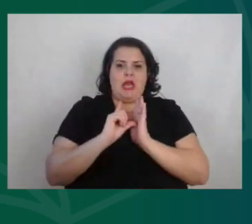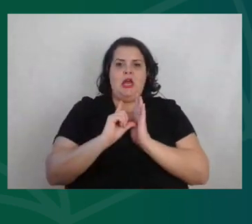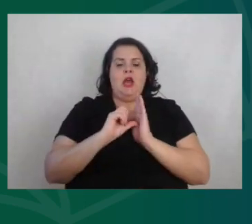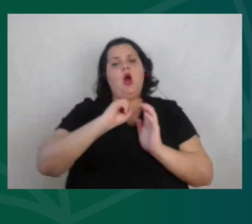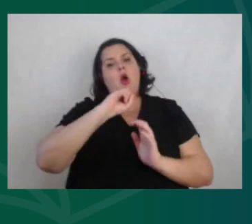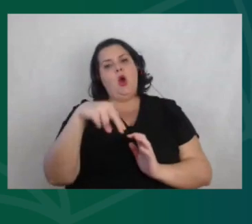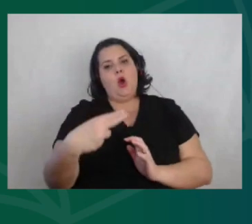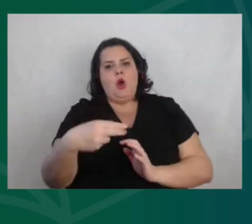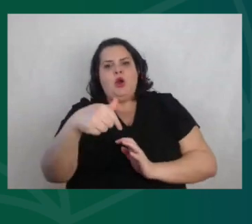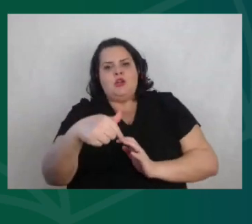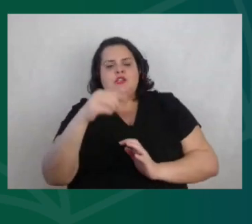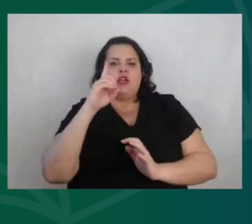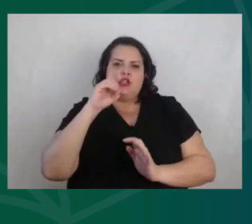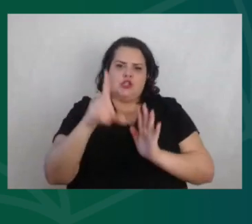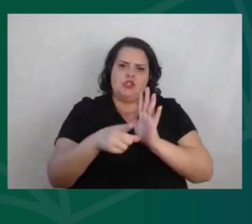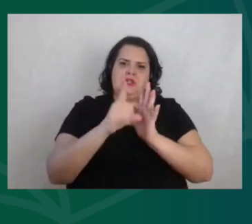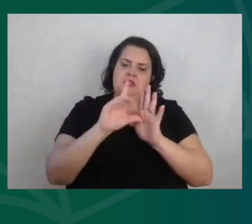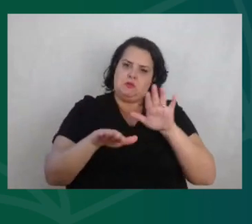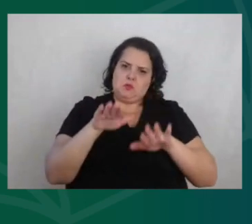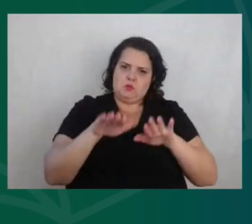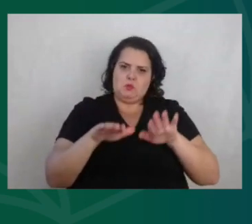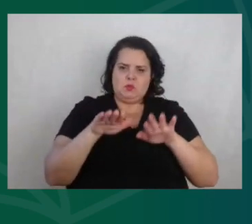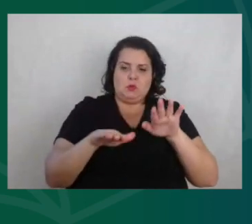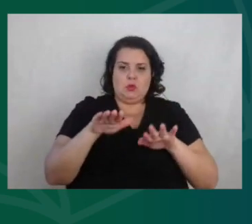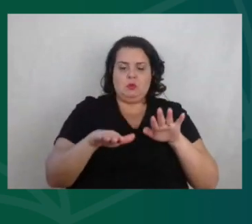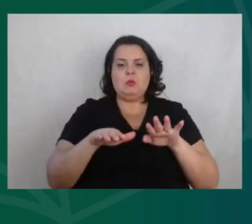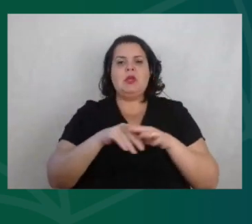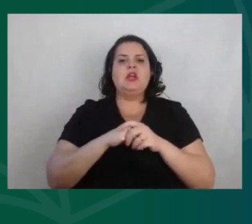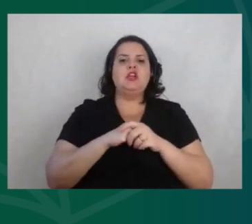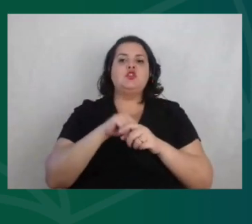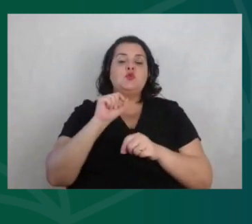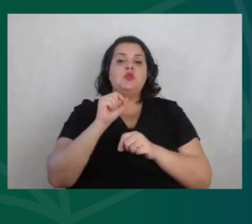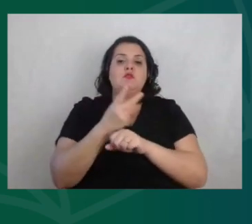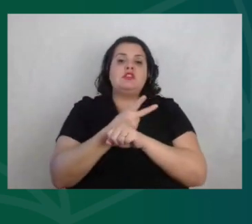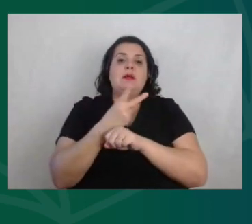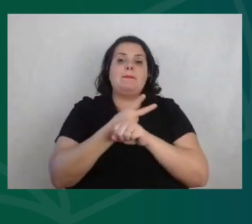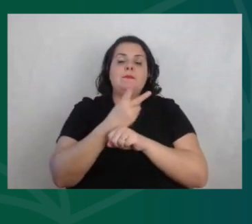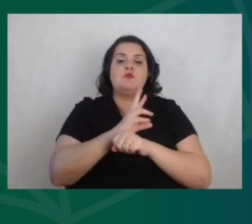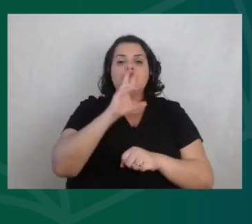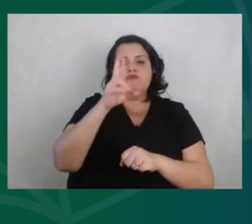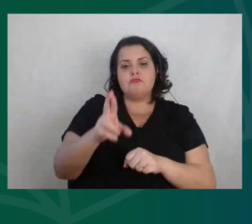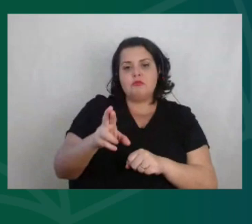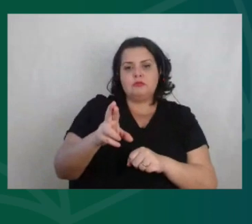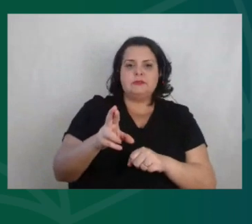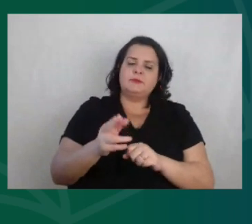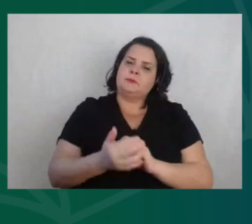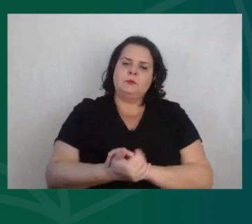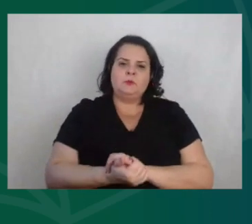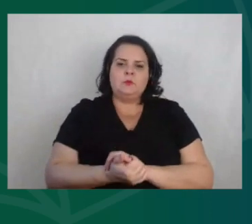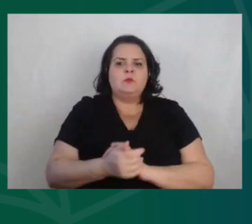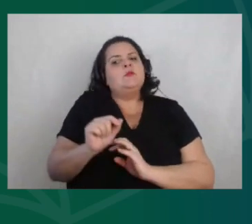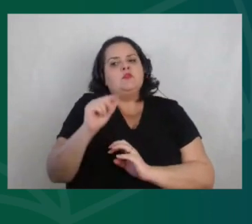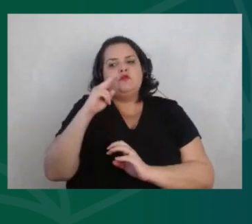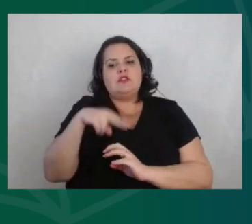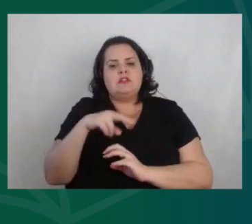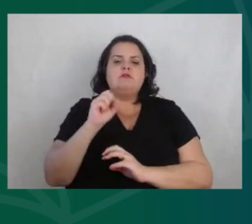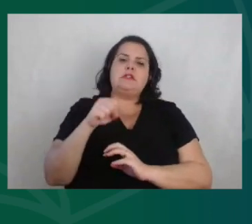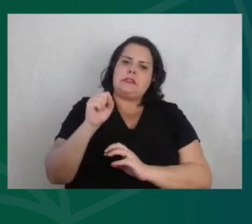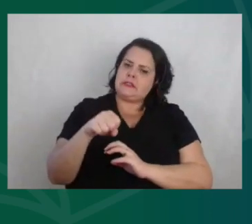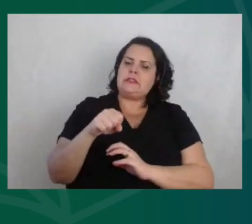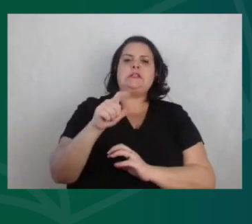dias, dependendo da resposta que você busca para a situação epidemiológica, e vê realmente que a variação